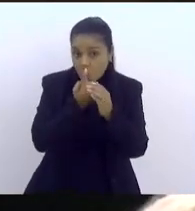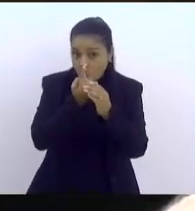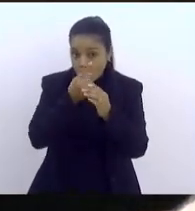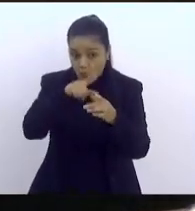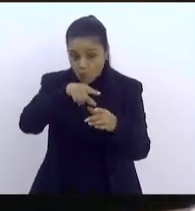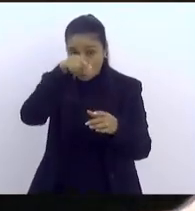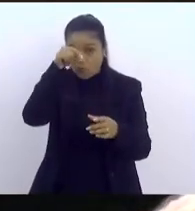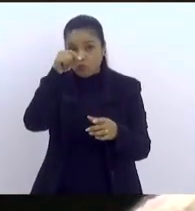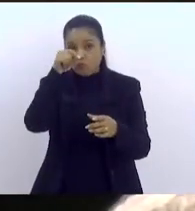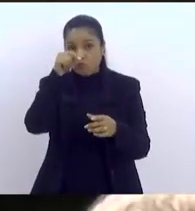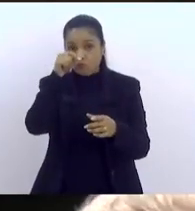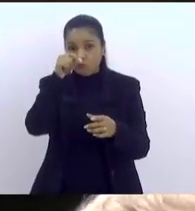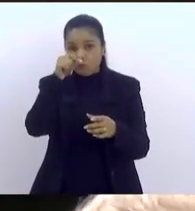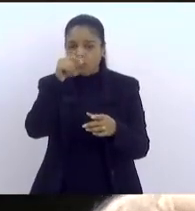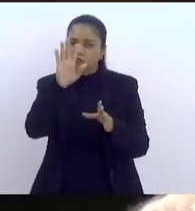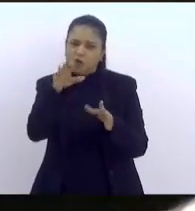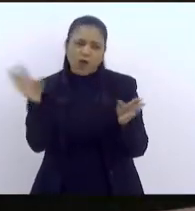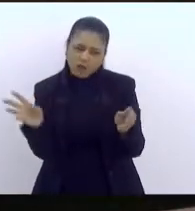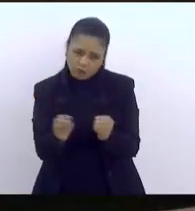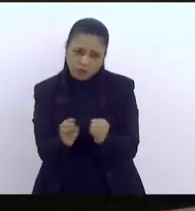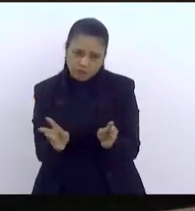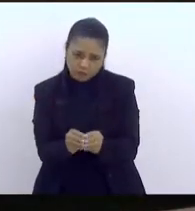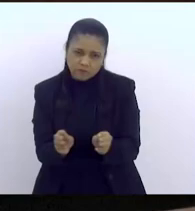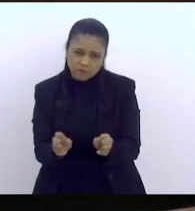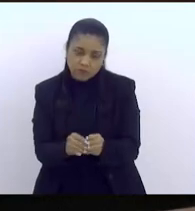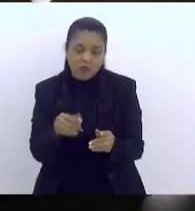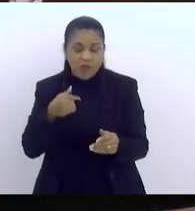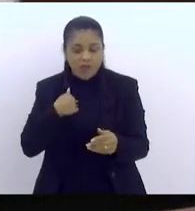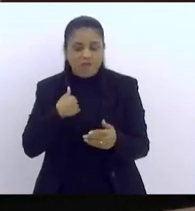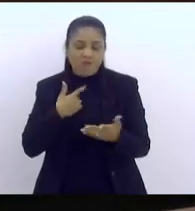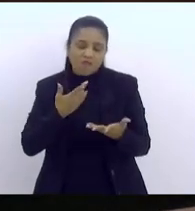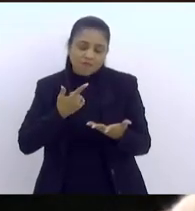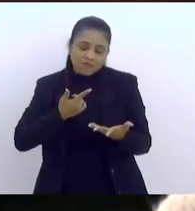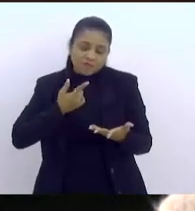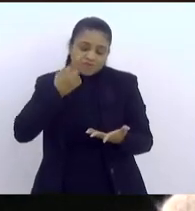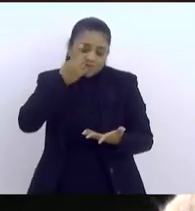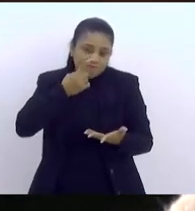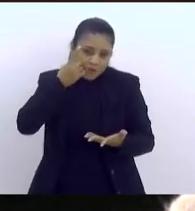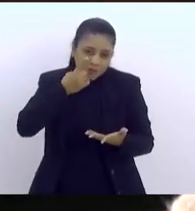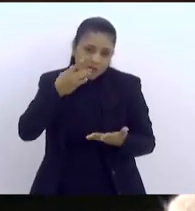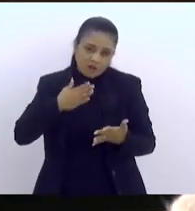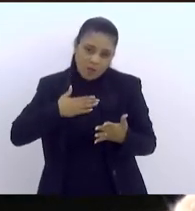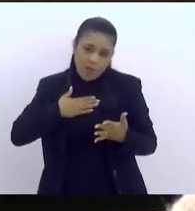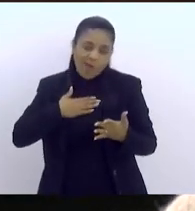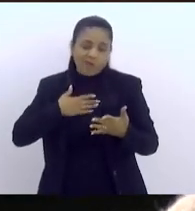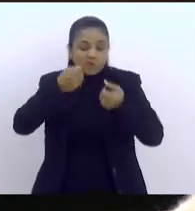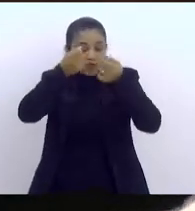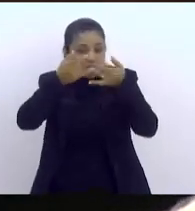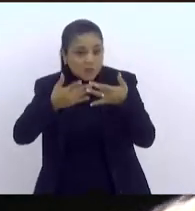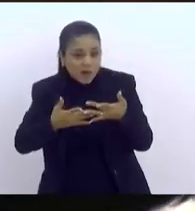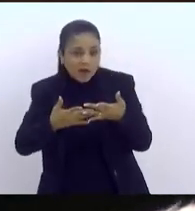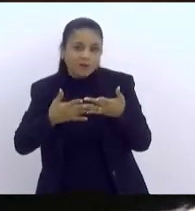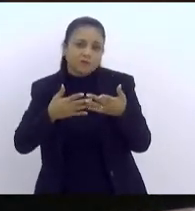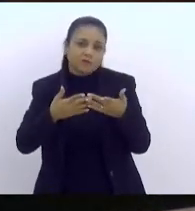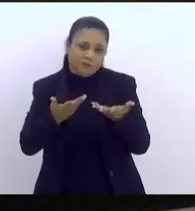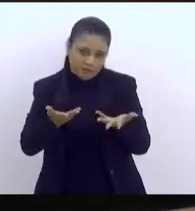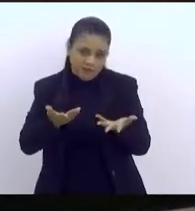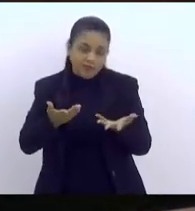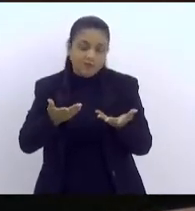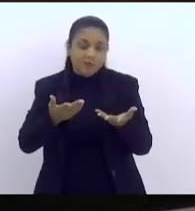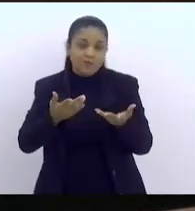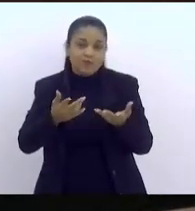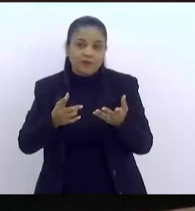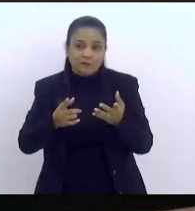quer se atribuir, já estou concluindo, presidente, como vários falaram, eu sou proponente, estou explicando, mas não vou ocupar mais tempo. Então, estou